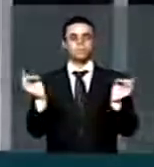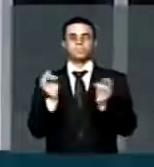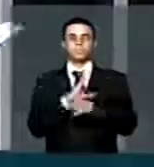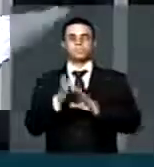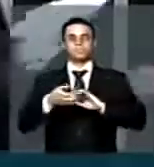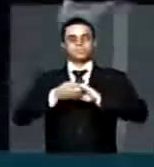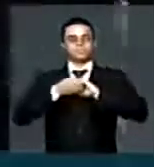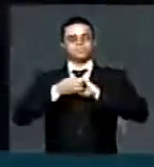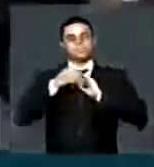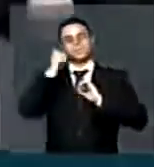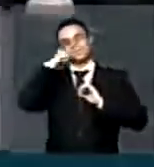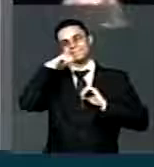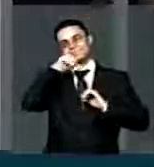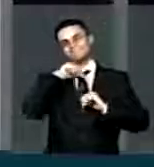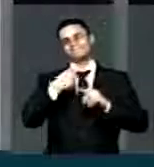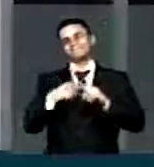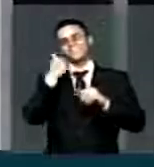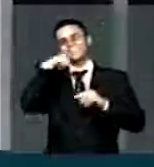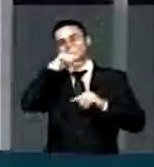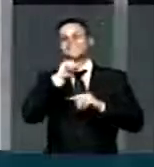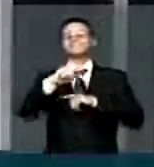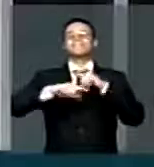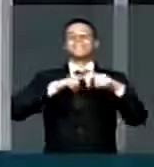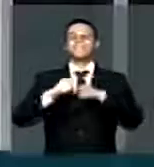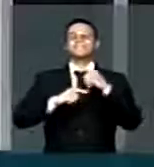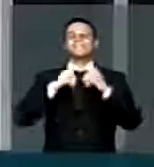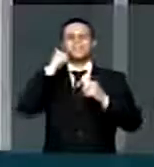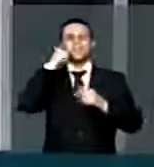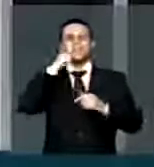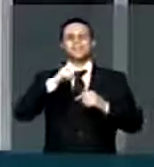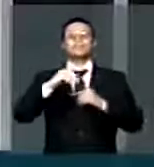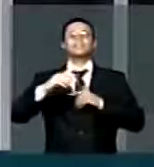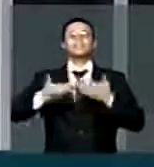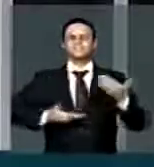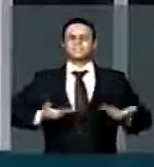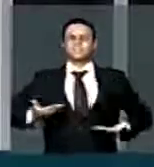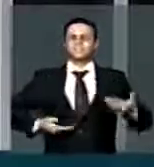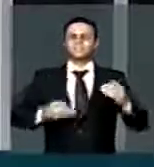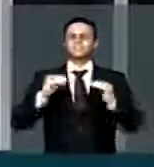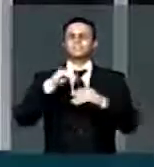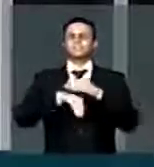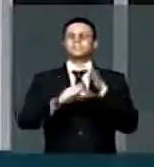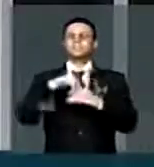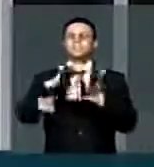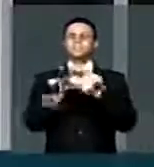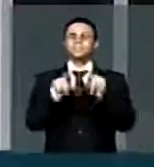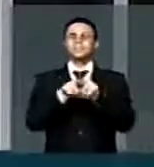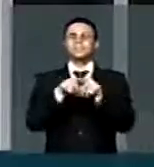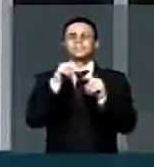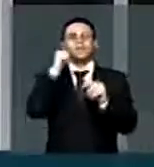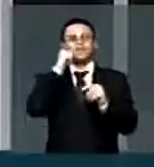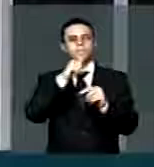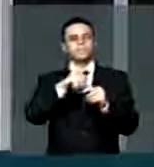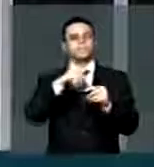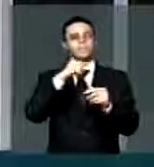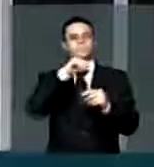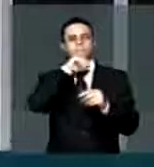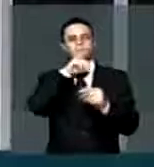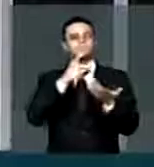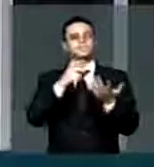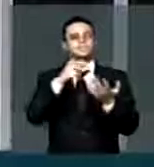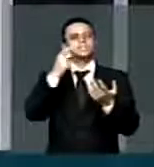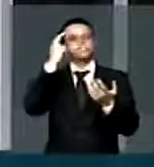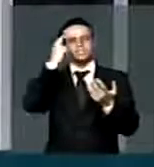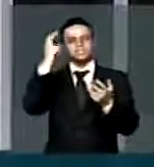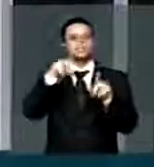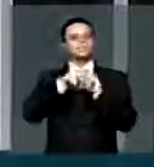as mães, essas mães trabalhadoras, domésticas, as intelectuais, as indígenas, as mães que não abandonaram